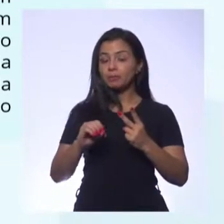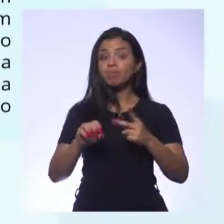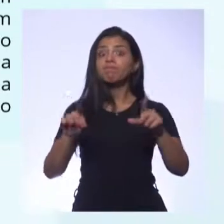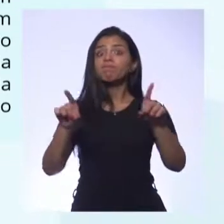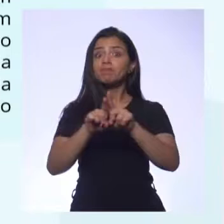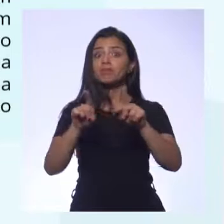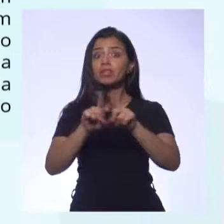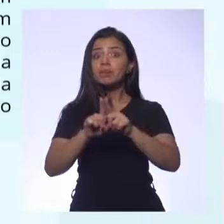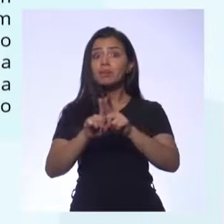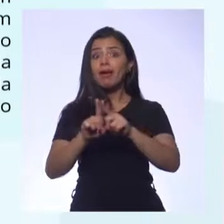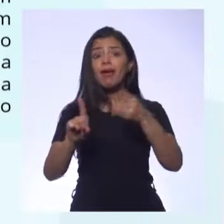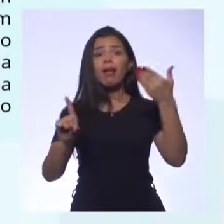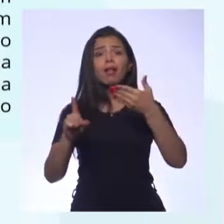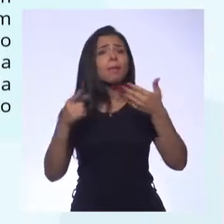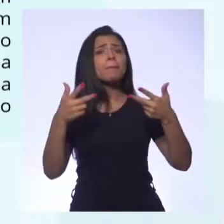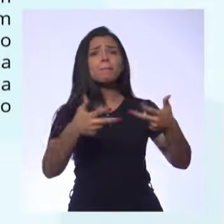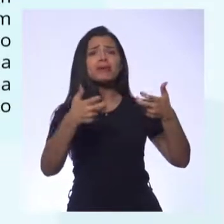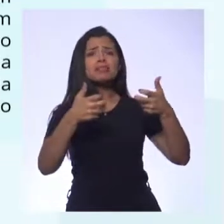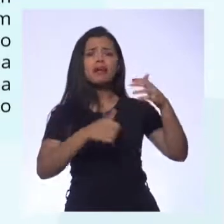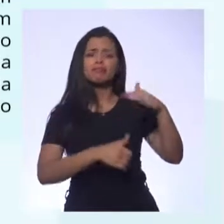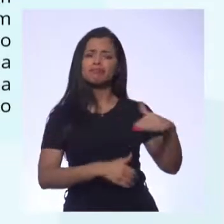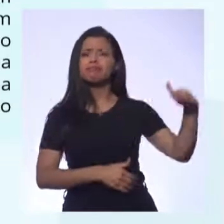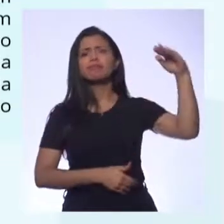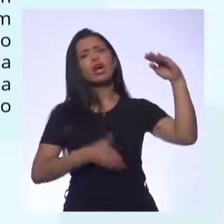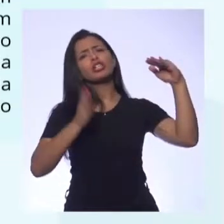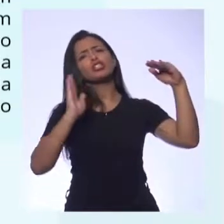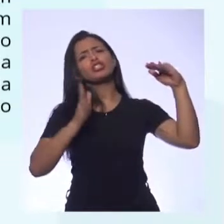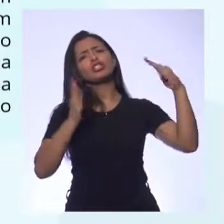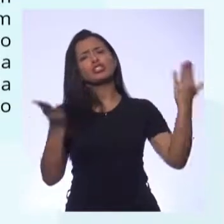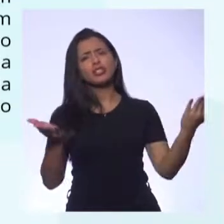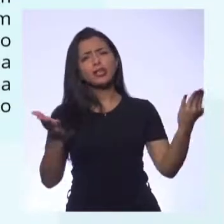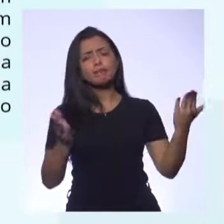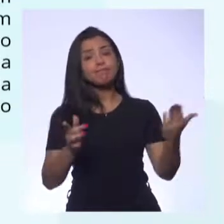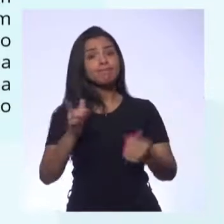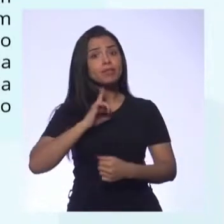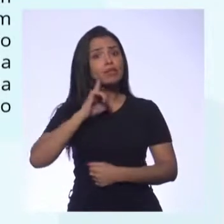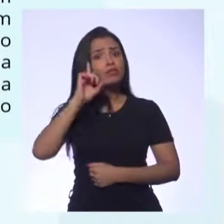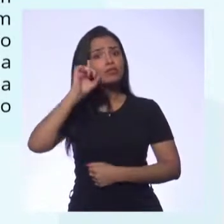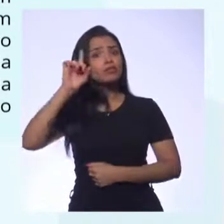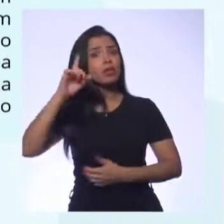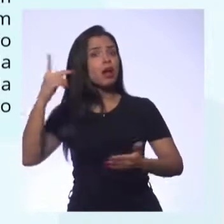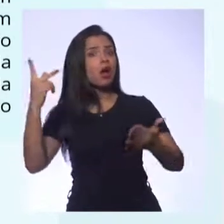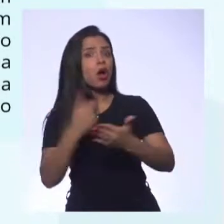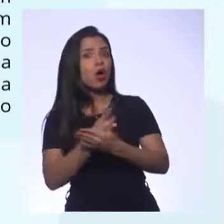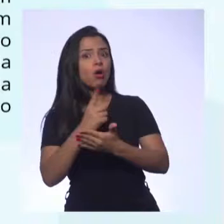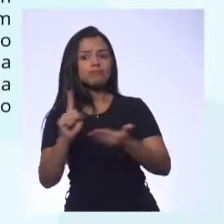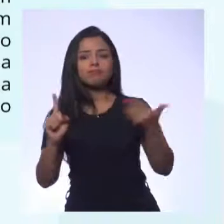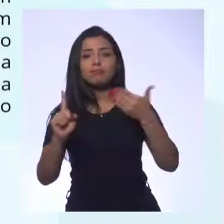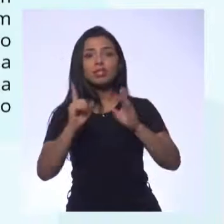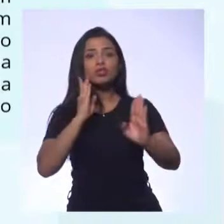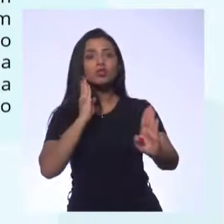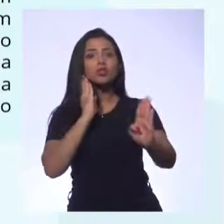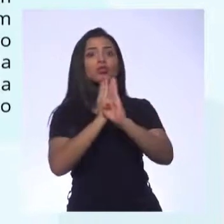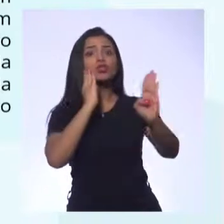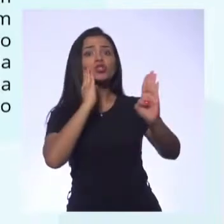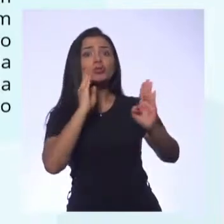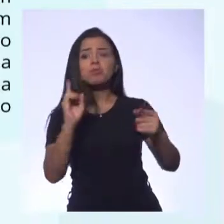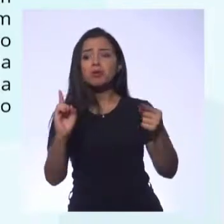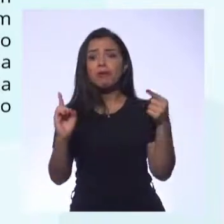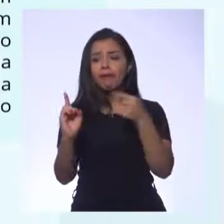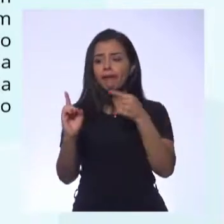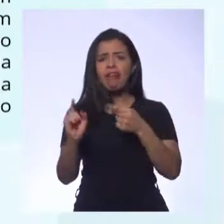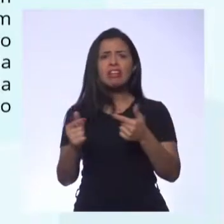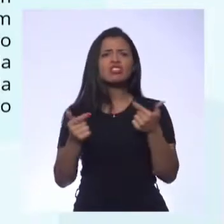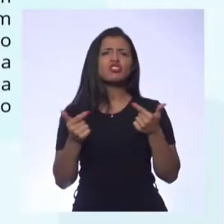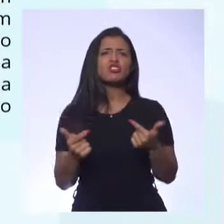conta de que eles já estão bem grandinhos. Um dia, após descobrir que eles a consideravam uma